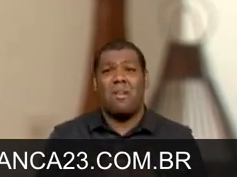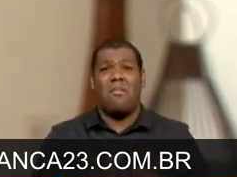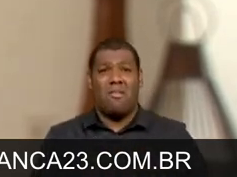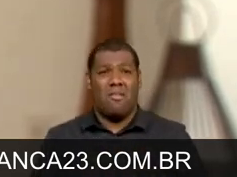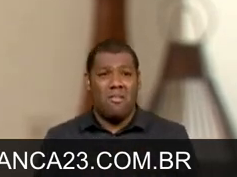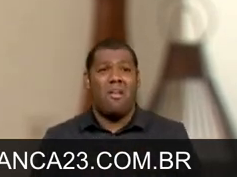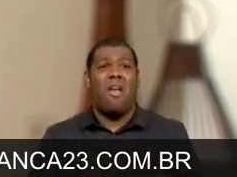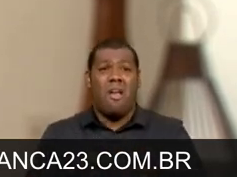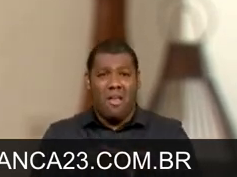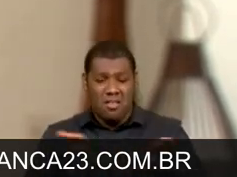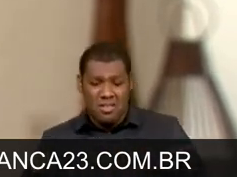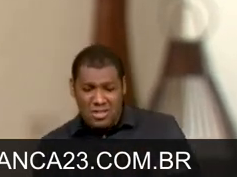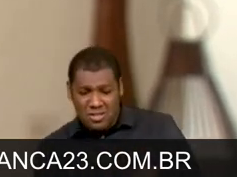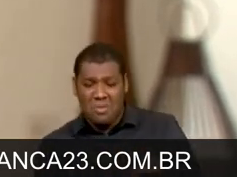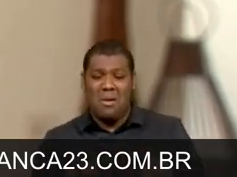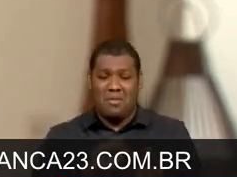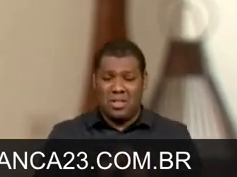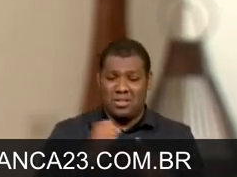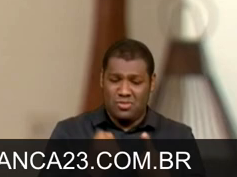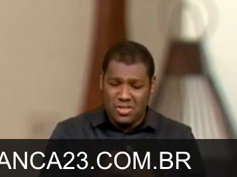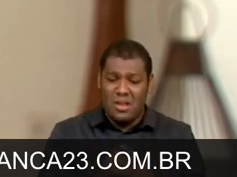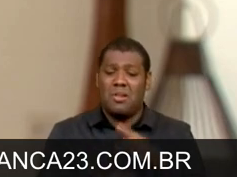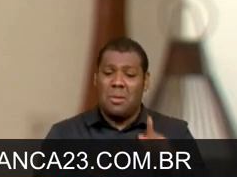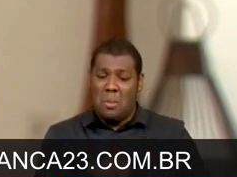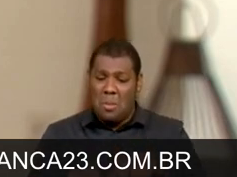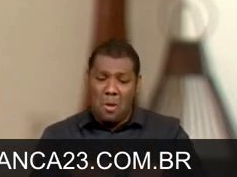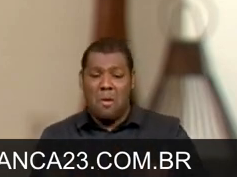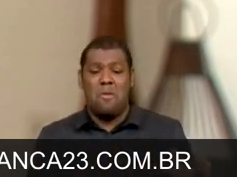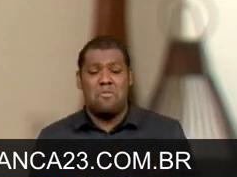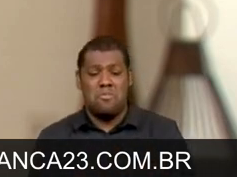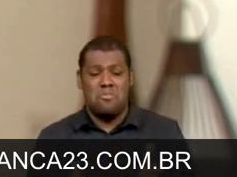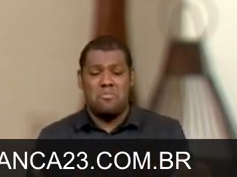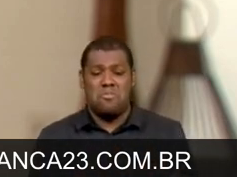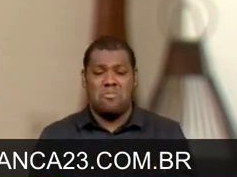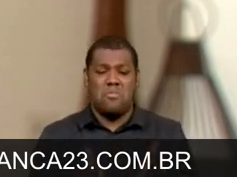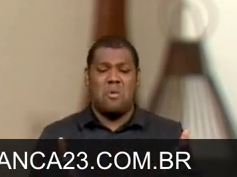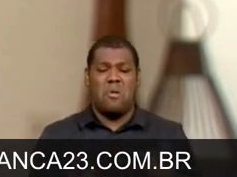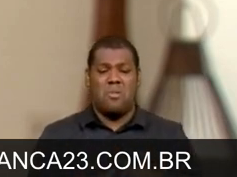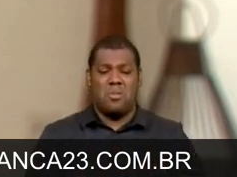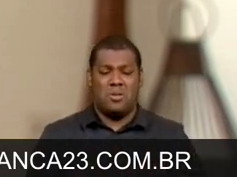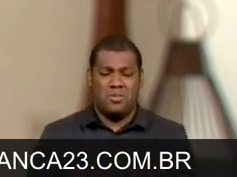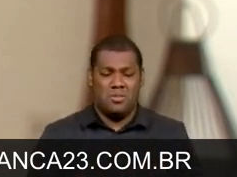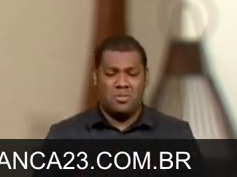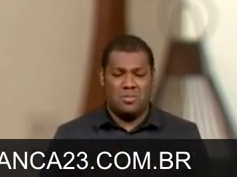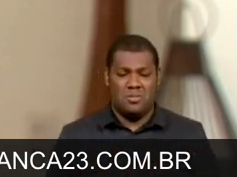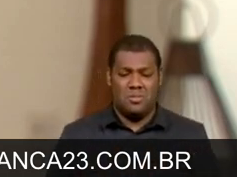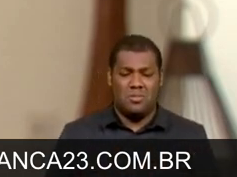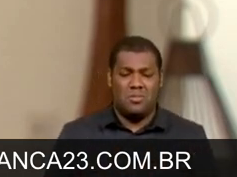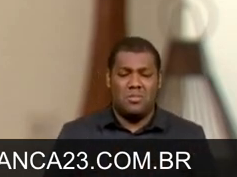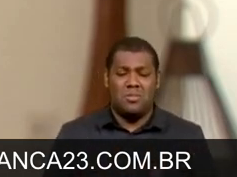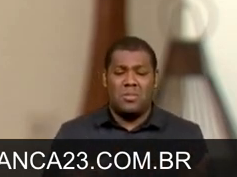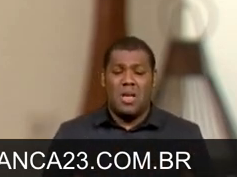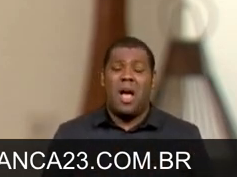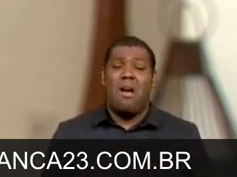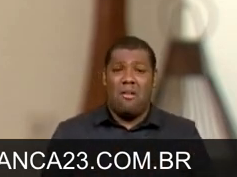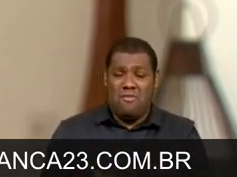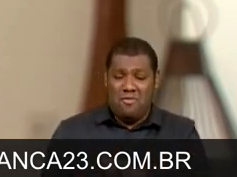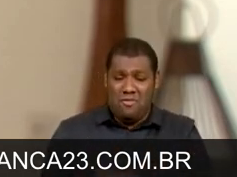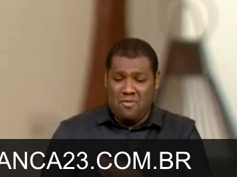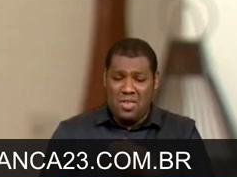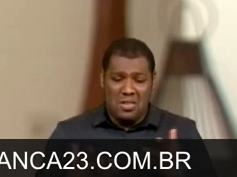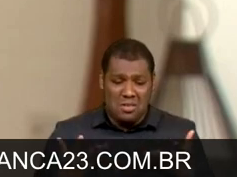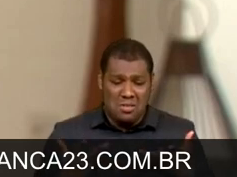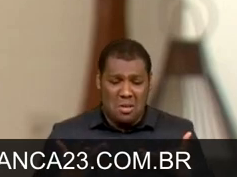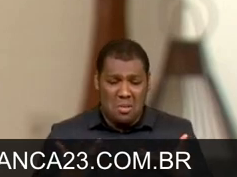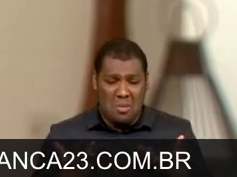social para baixo, que é o empobrecimento da população, isso tudo piora a nossa qualidade de vida e piora